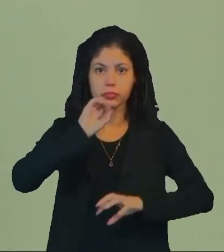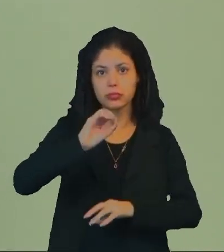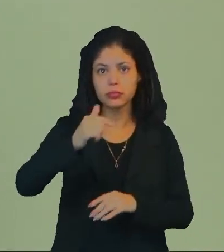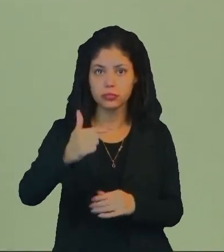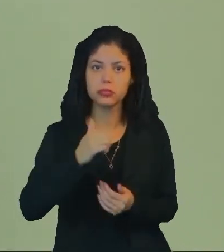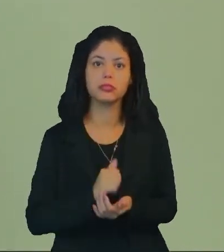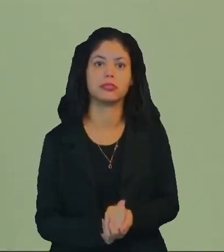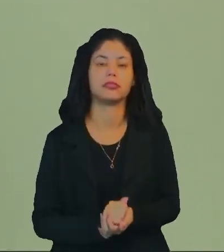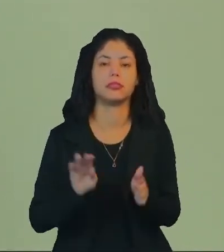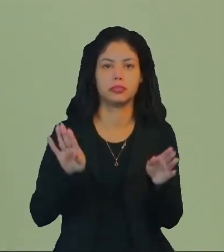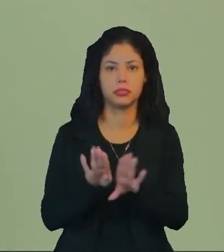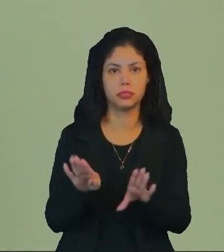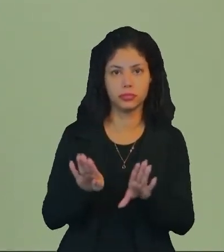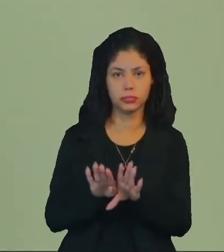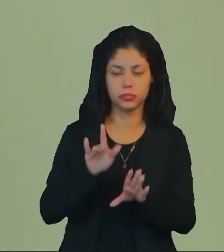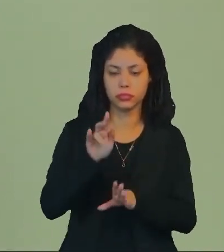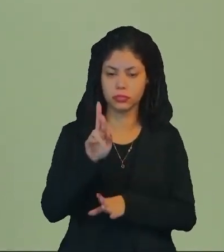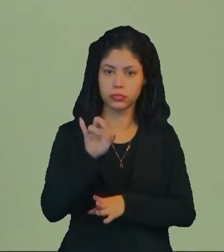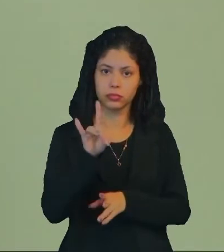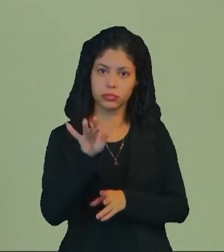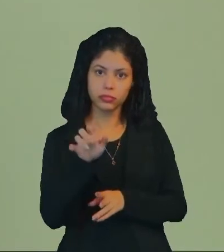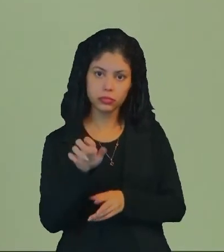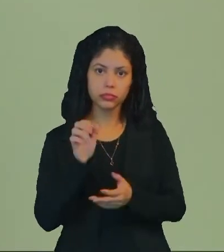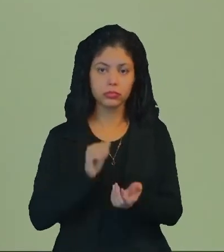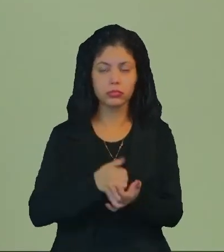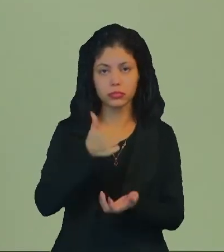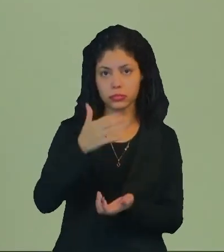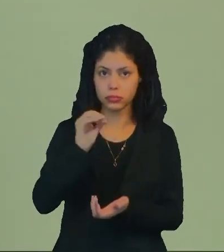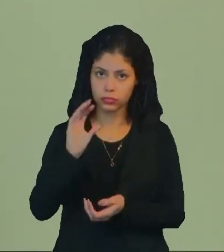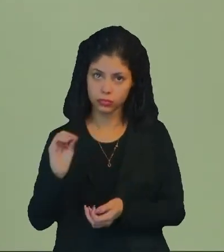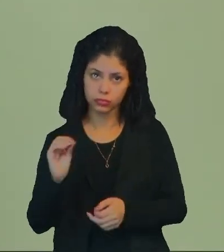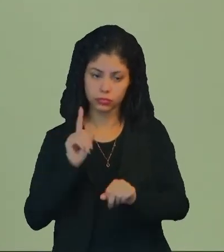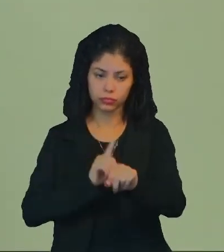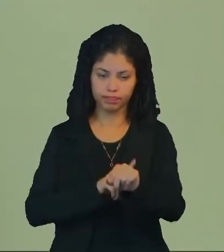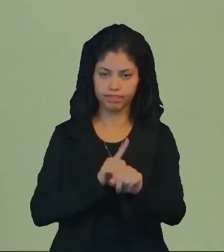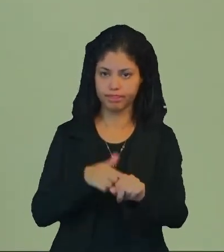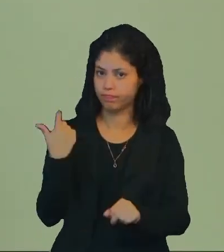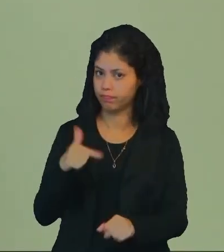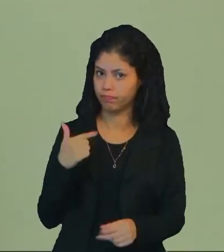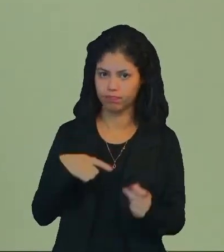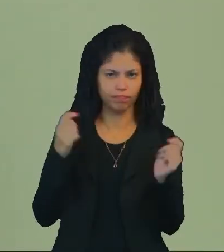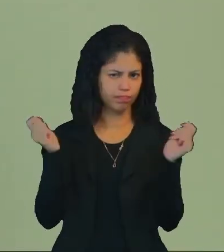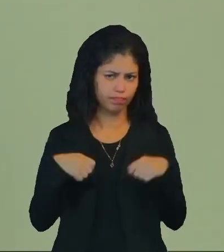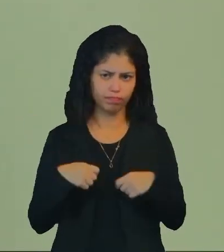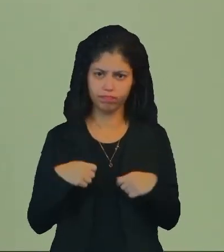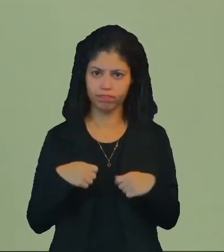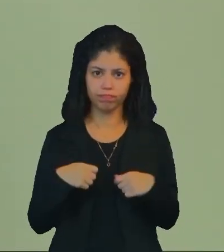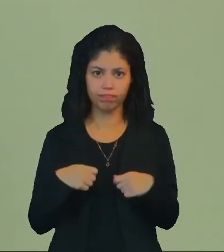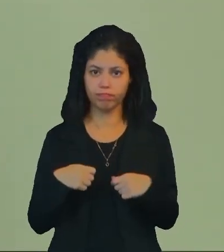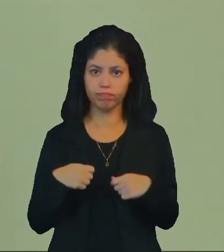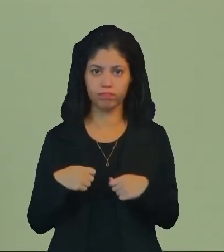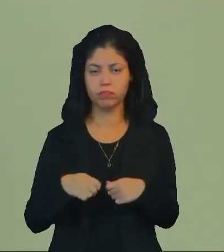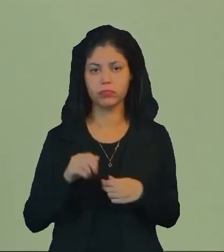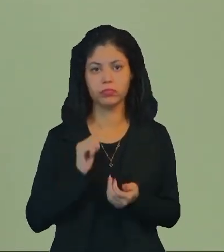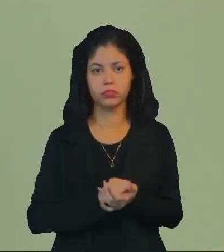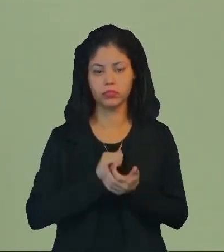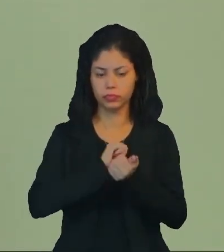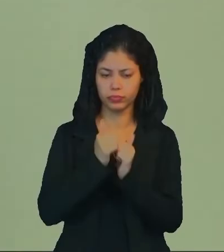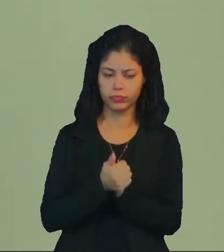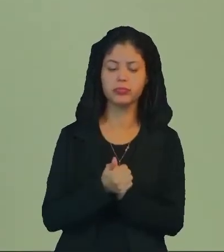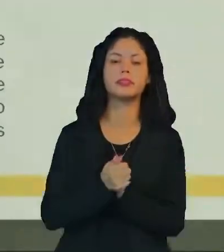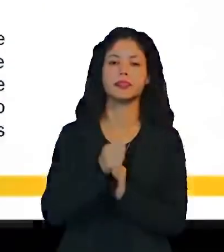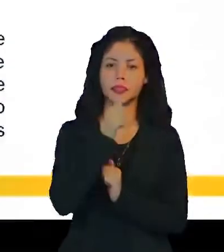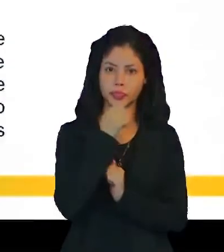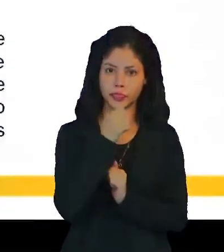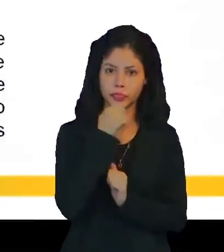E outra é a questão da gravidade, né? Então, um tempo de 100 anos não seria suficiente para que o ser humano conseguisse se adaptar,